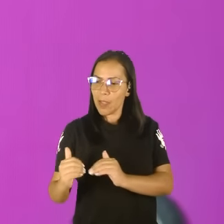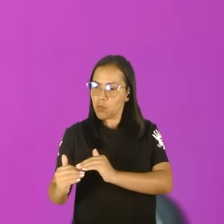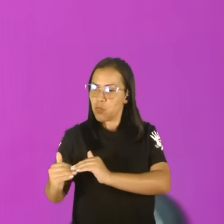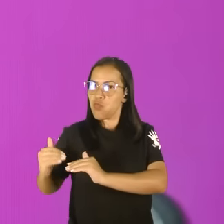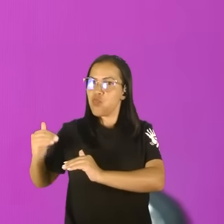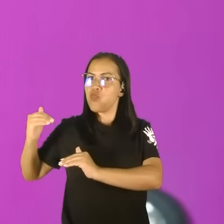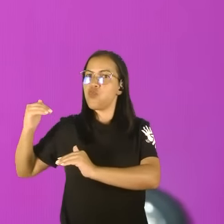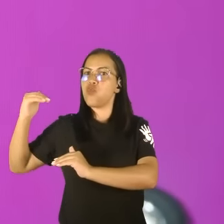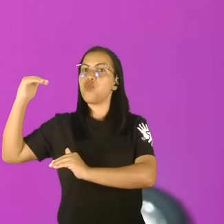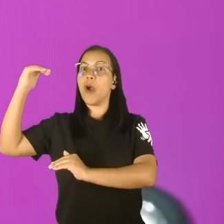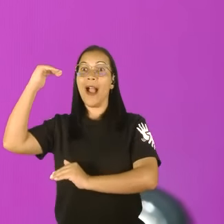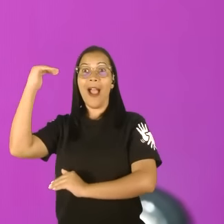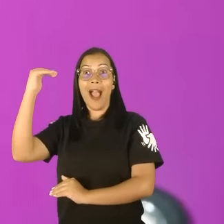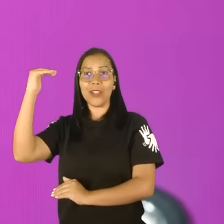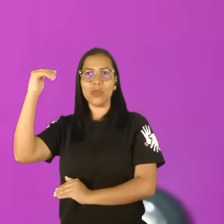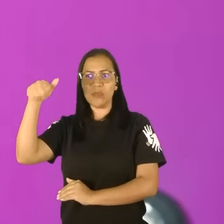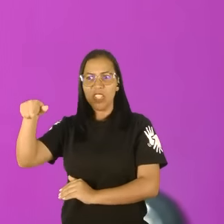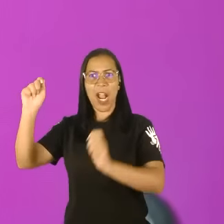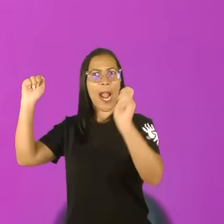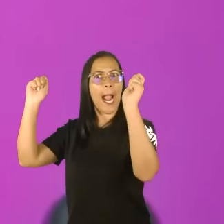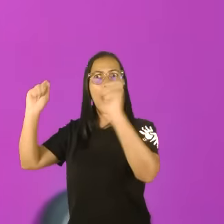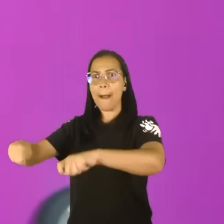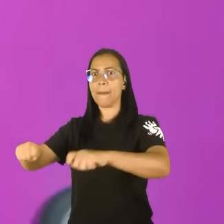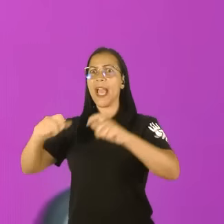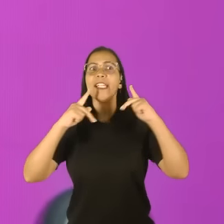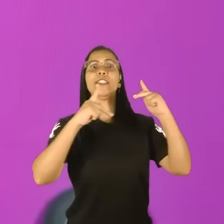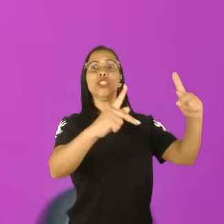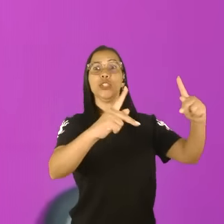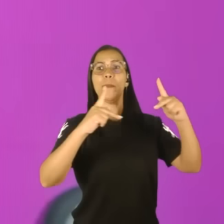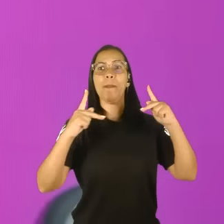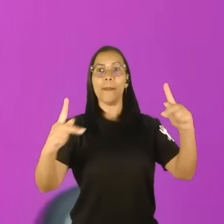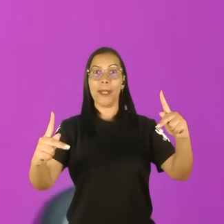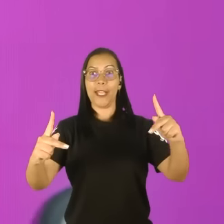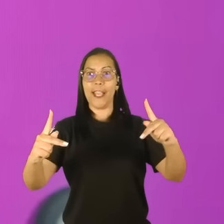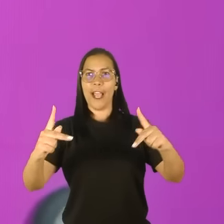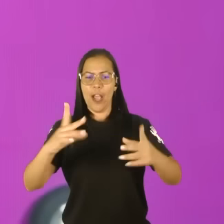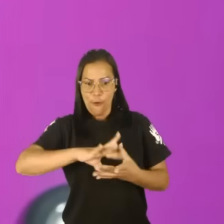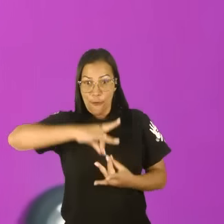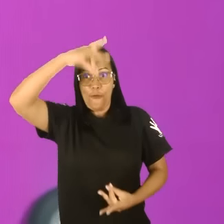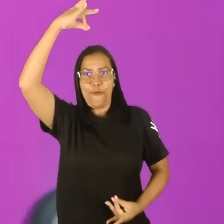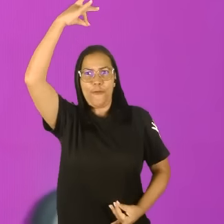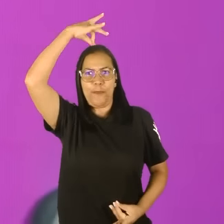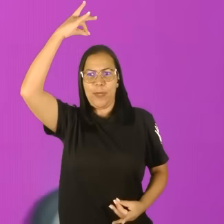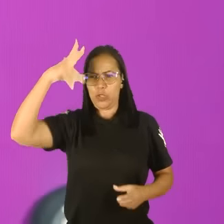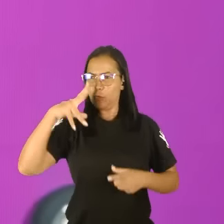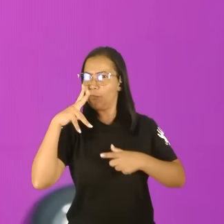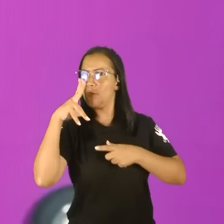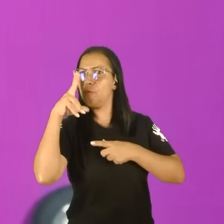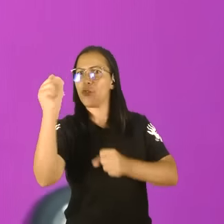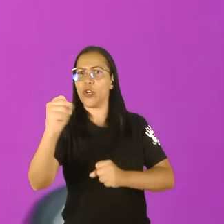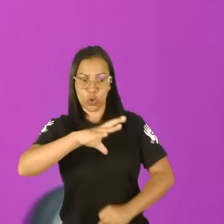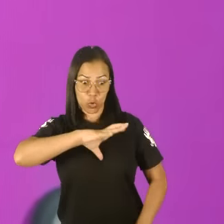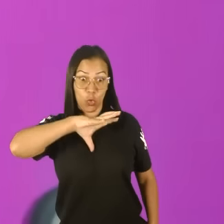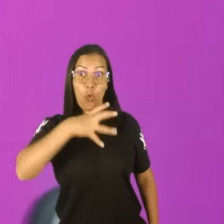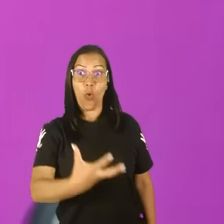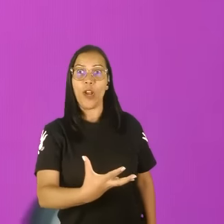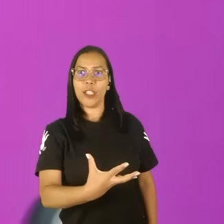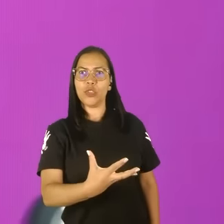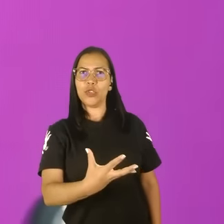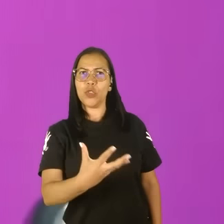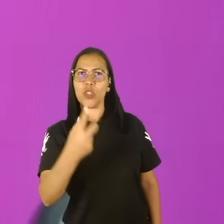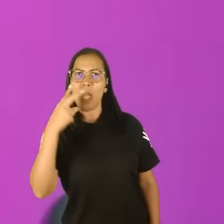ele preparava o caminho do Senhor. Mas esse grande João Batista, que tinha coragem de apontar o dedo na cara dos